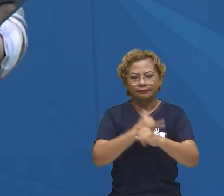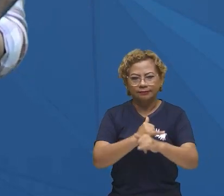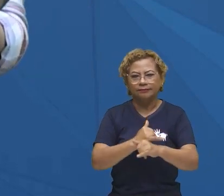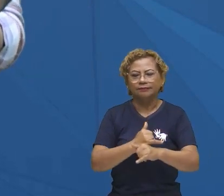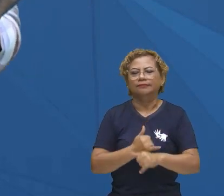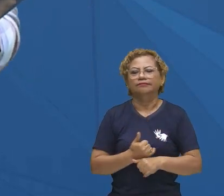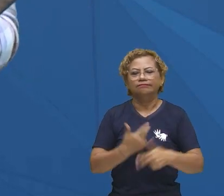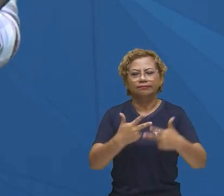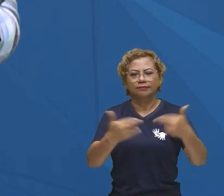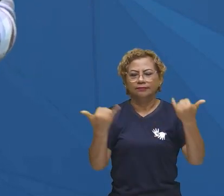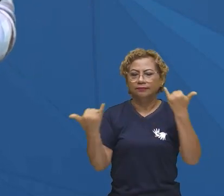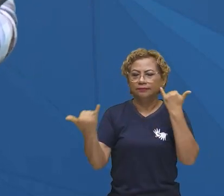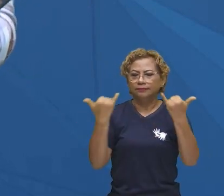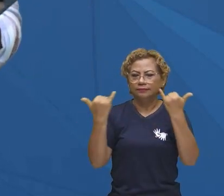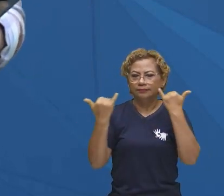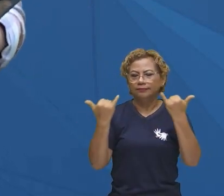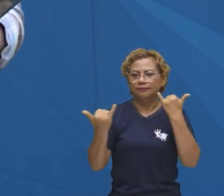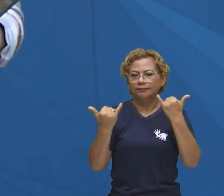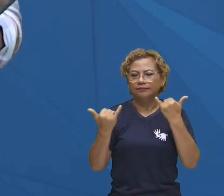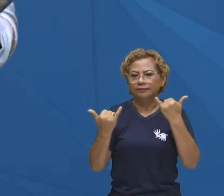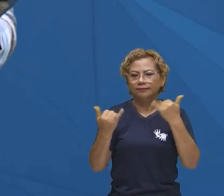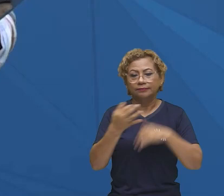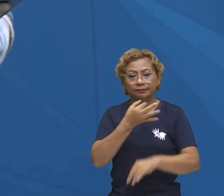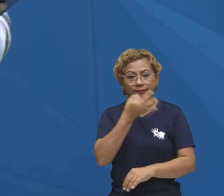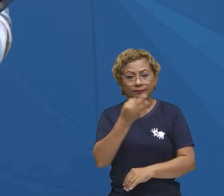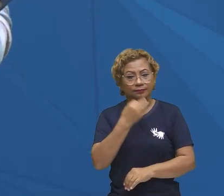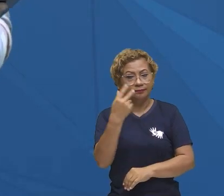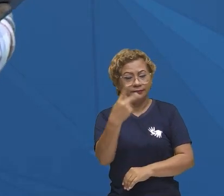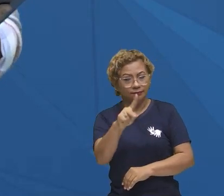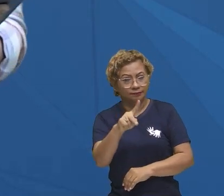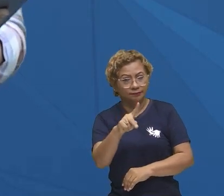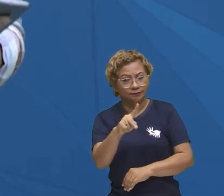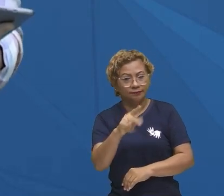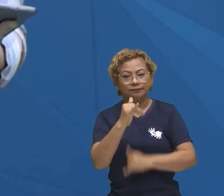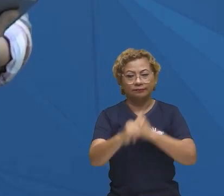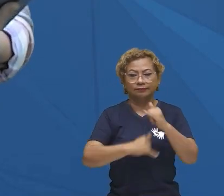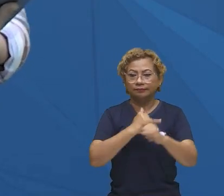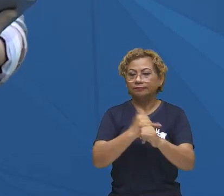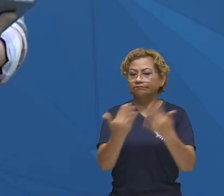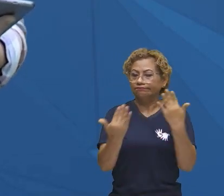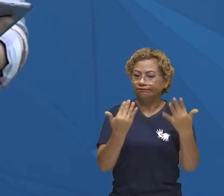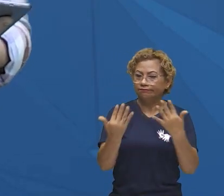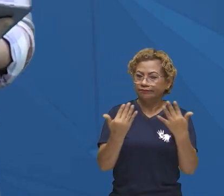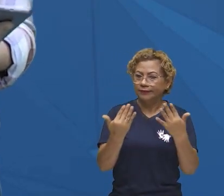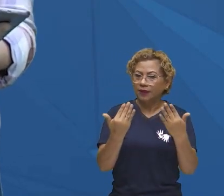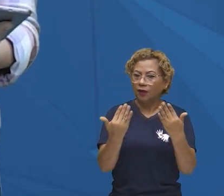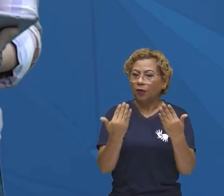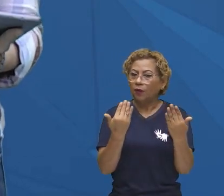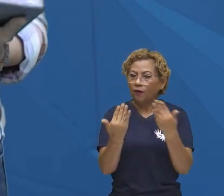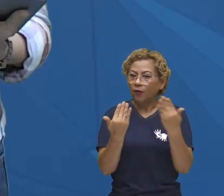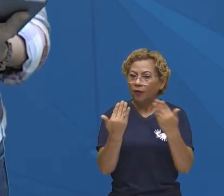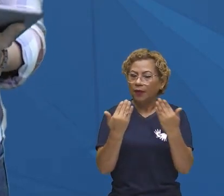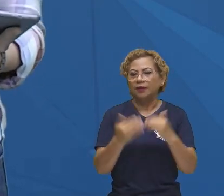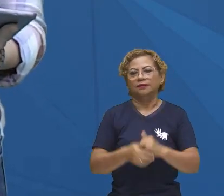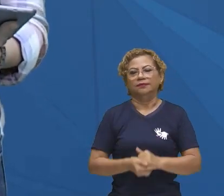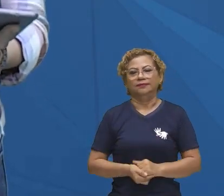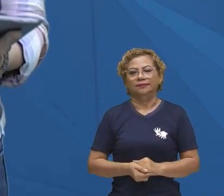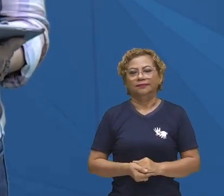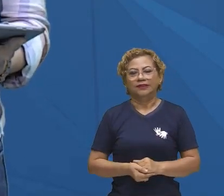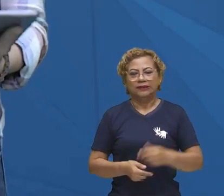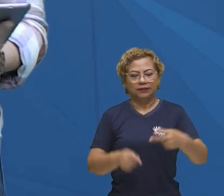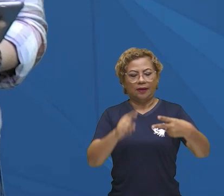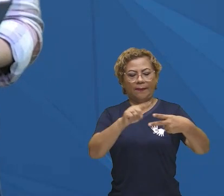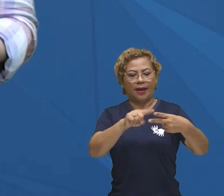aí, quanto valeria o peso da internet? Essa é difícil, essa